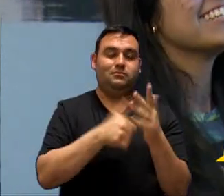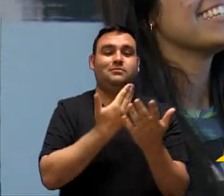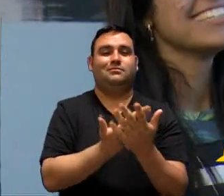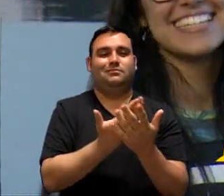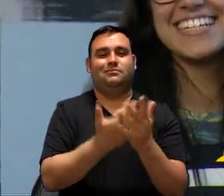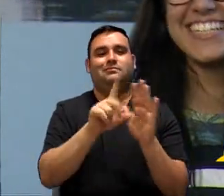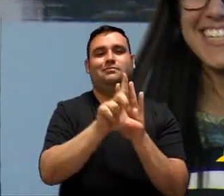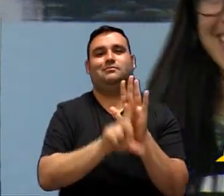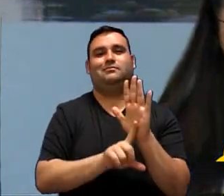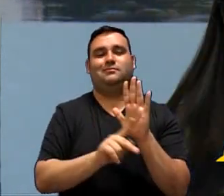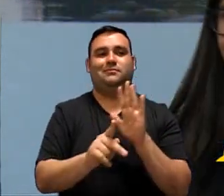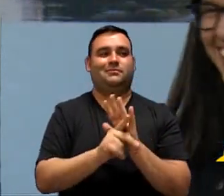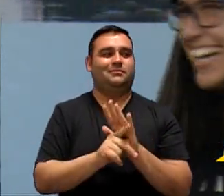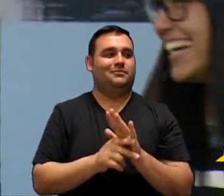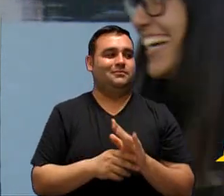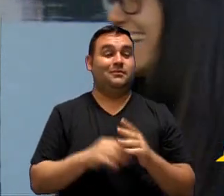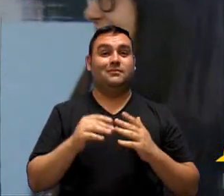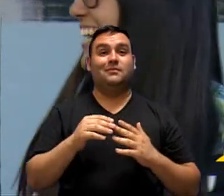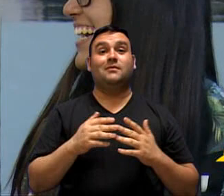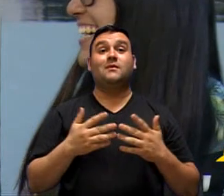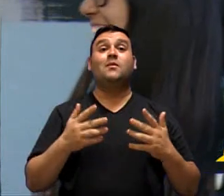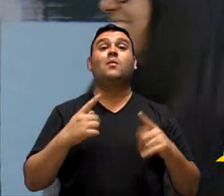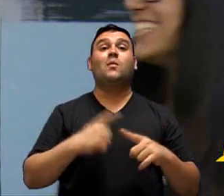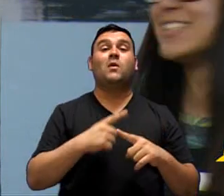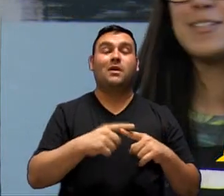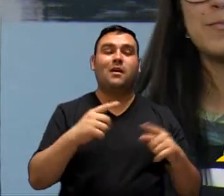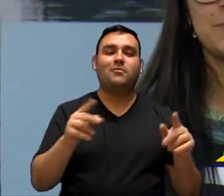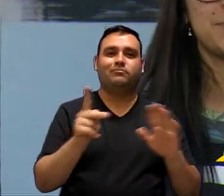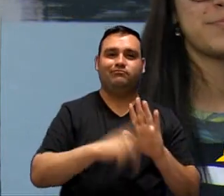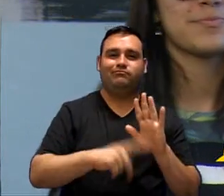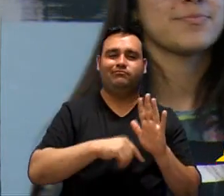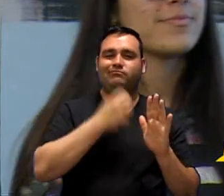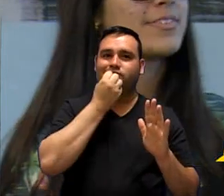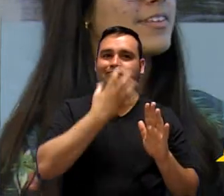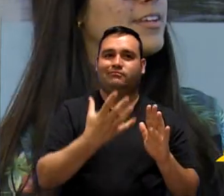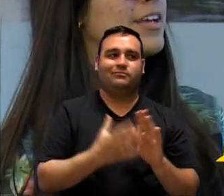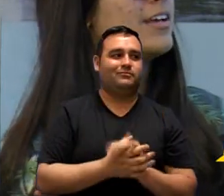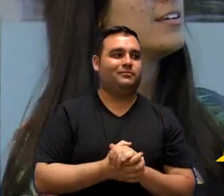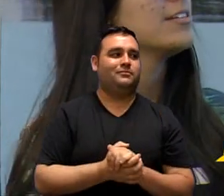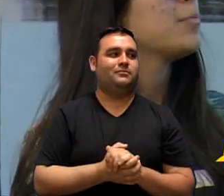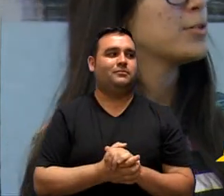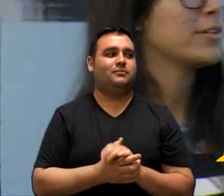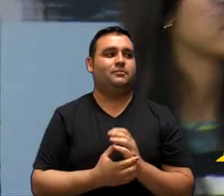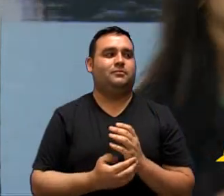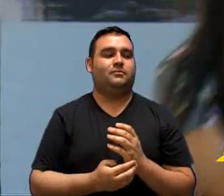Escola do Legislativo. Pela realização desse projeto.